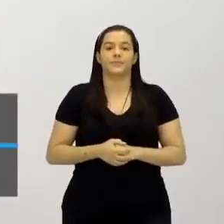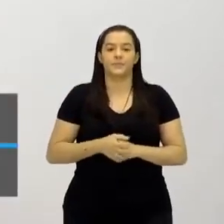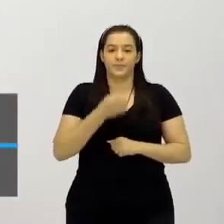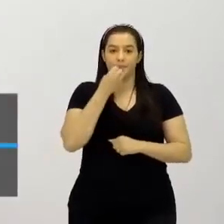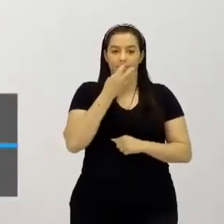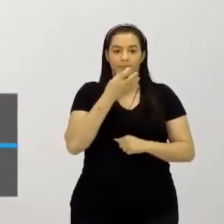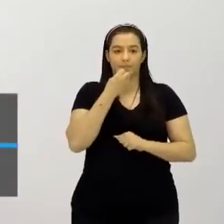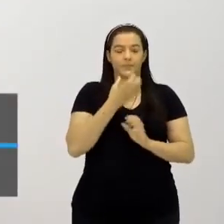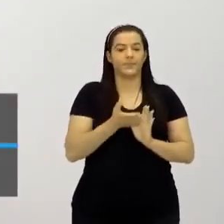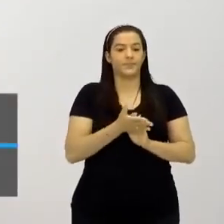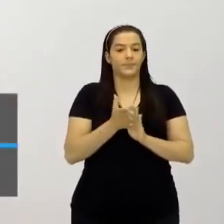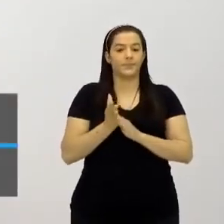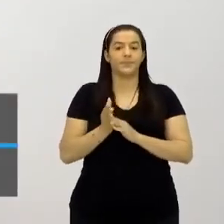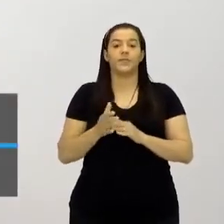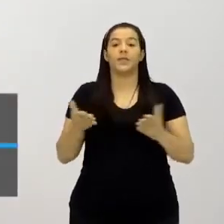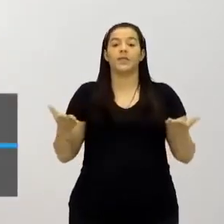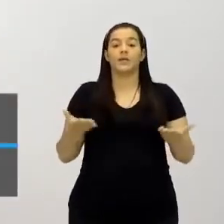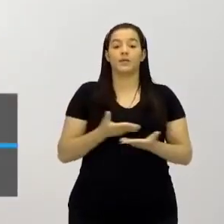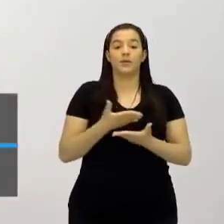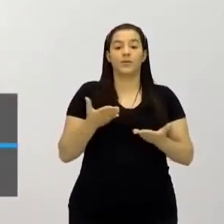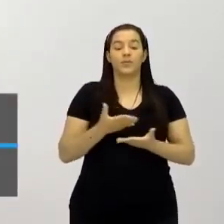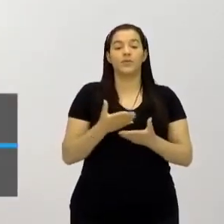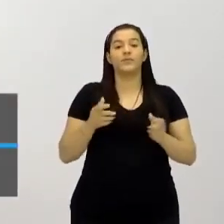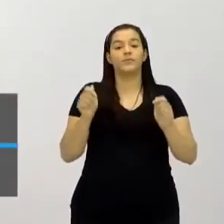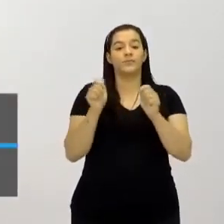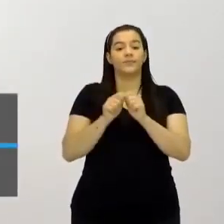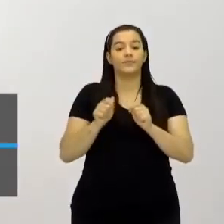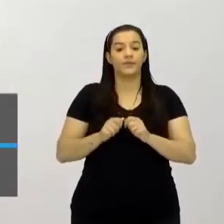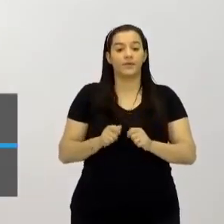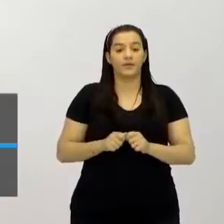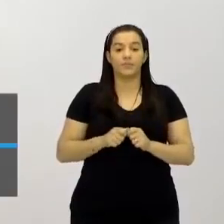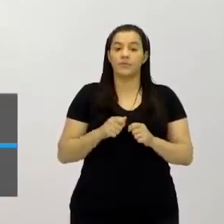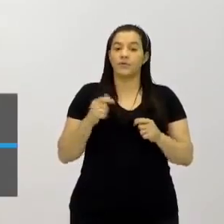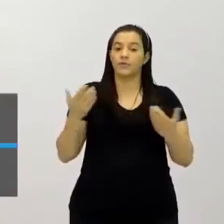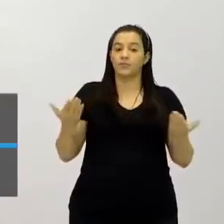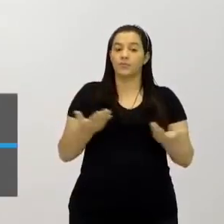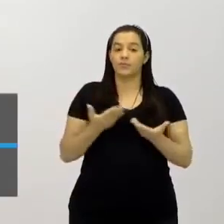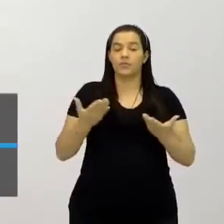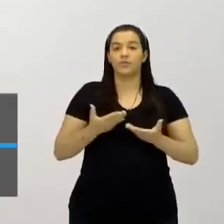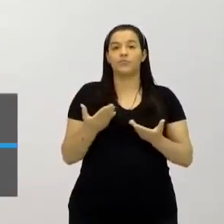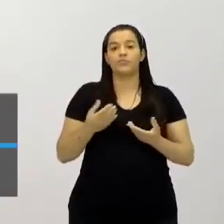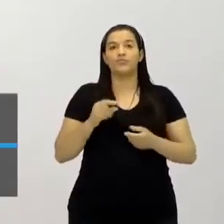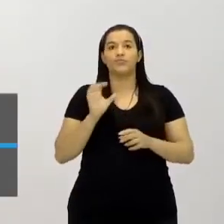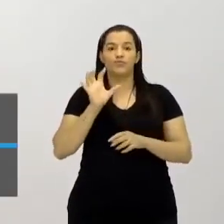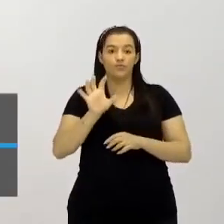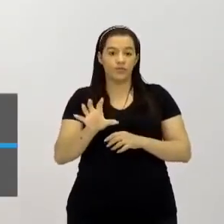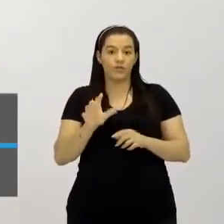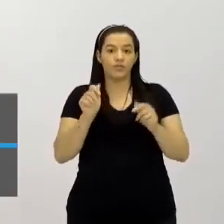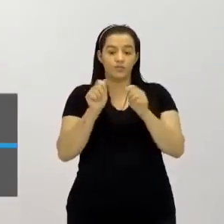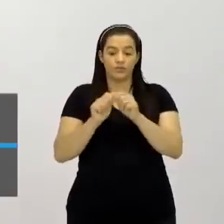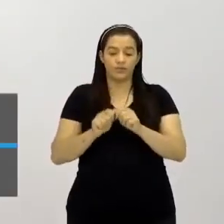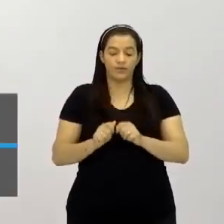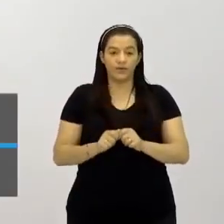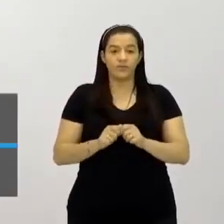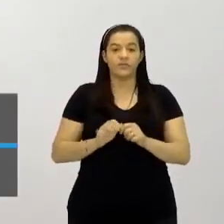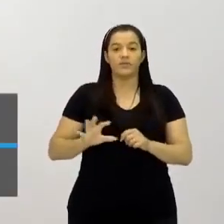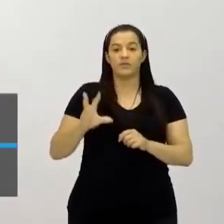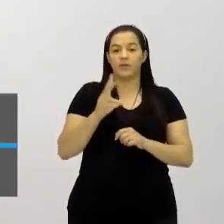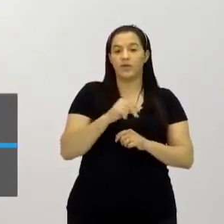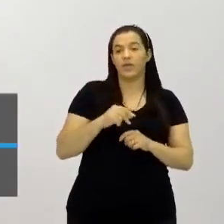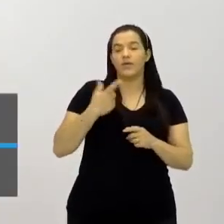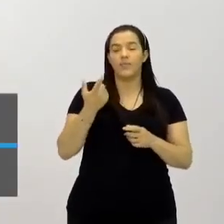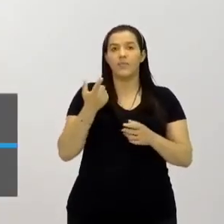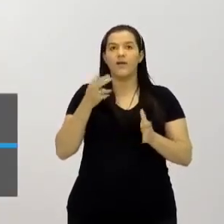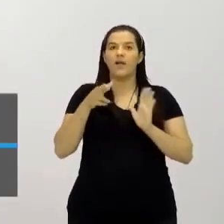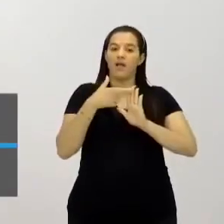Olha só, vamos criar uma forma, né, um algoritmo, vamos dizer assim, né, uma